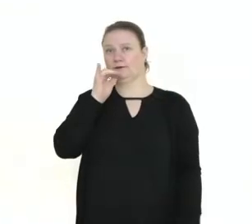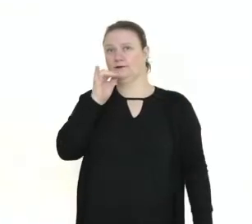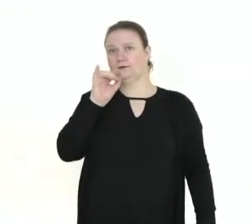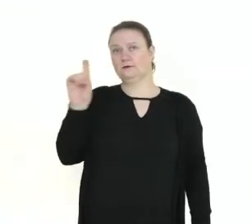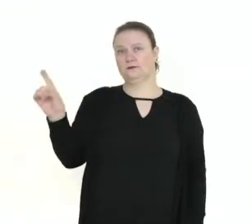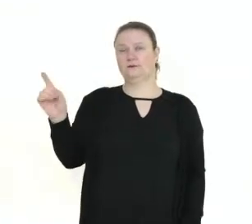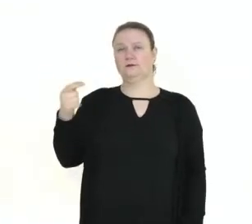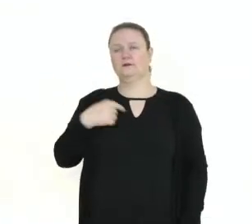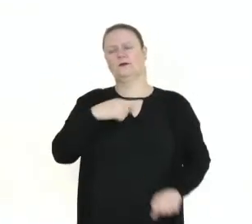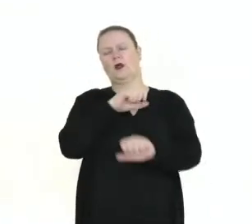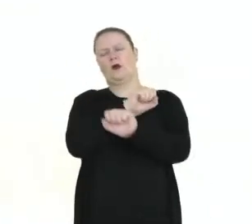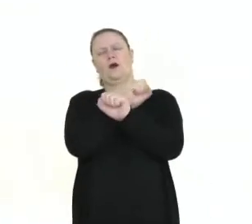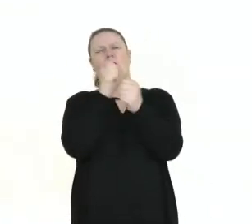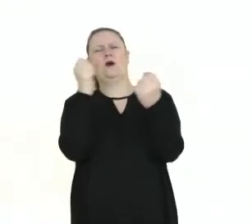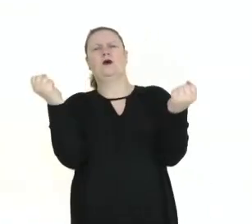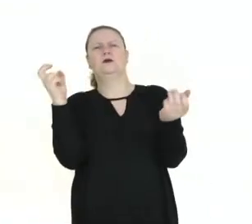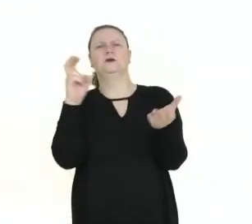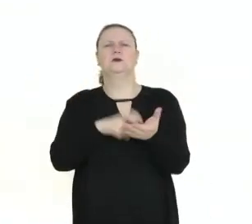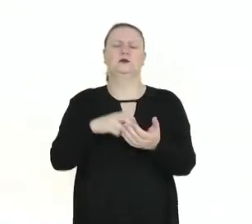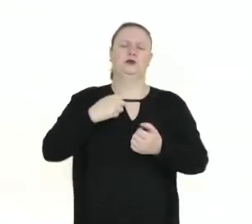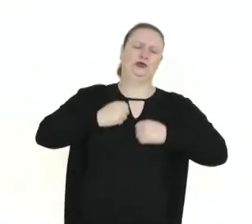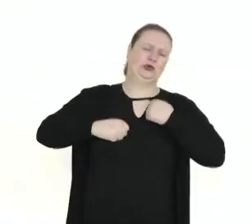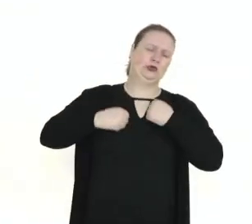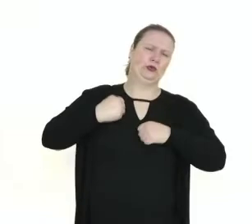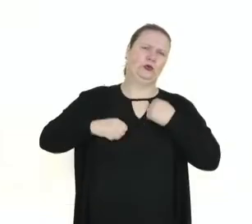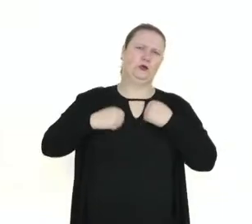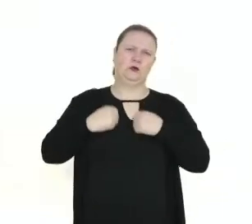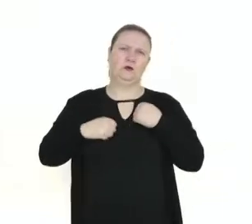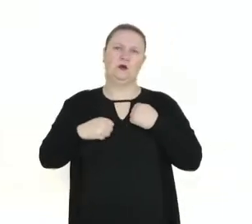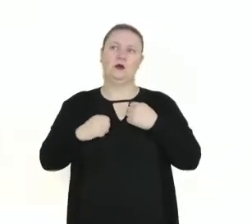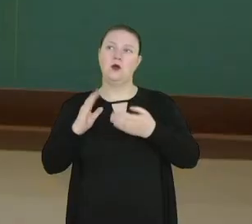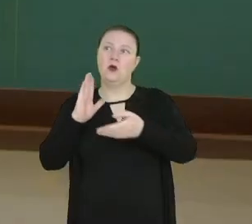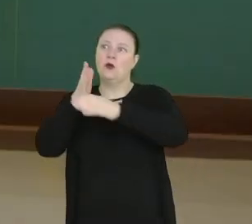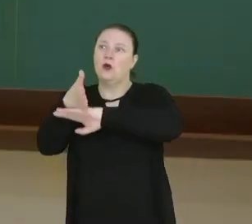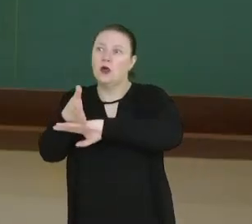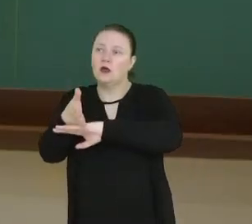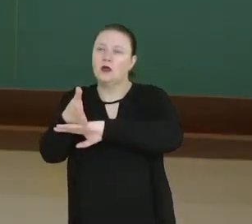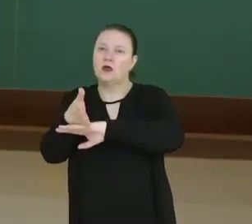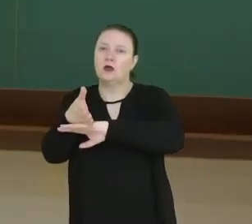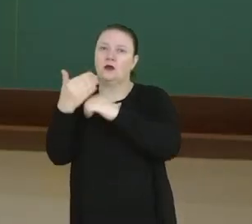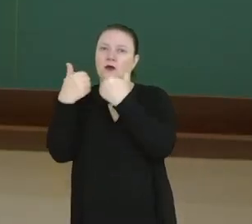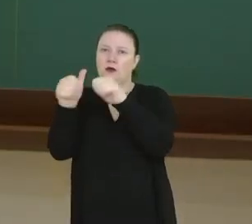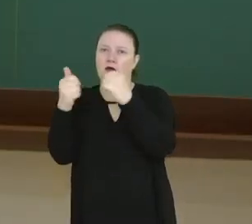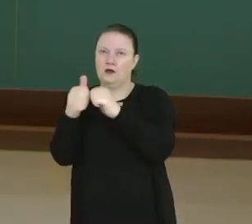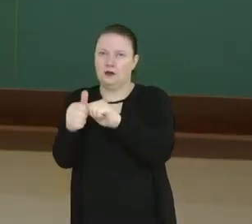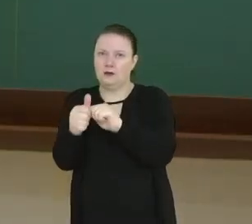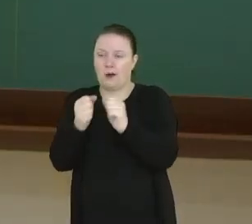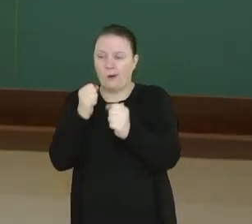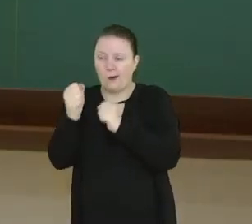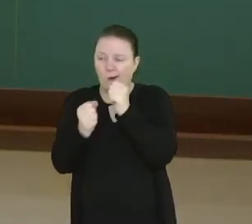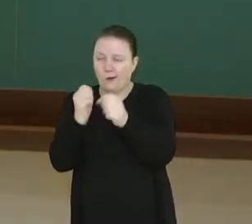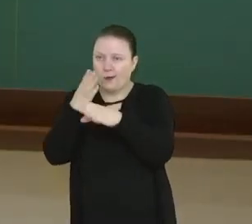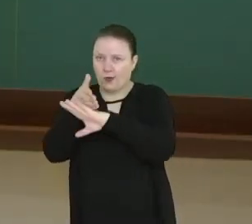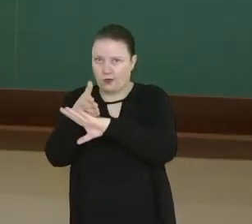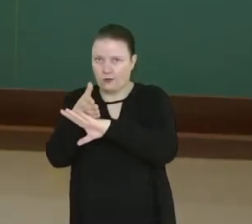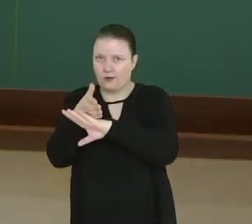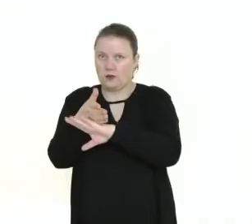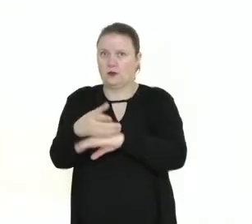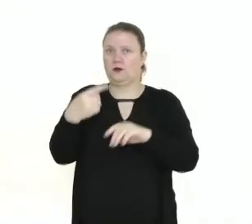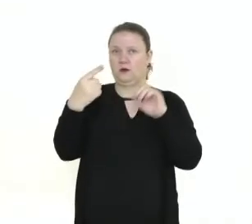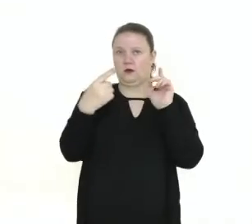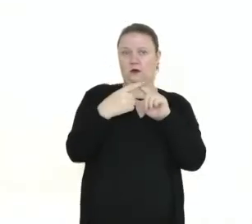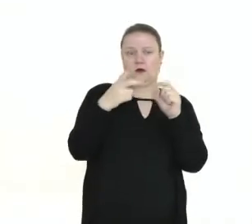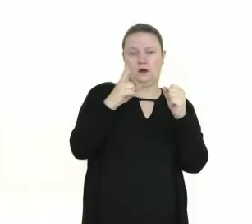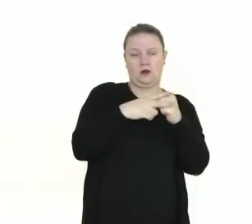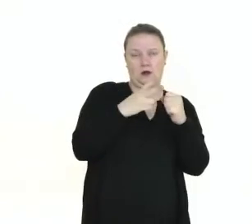Eu acordei cedo, tomei banho e apanhei o ônibus. Percebam aqui, ó, quantas orações eu tenho. Então, eu tenho o